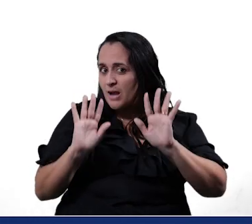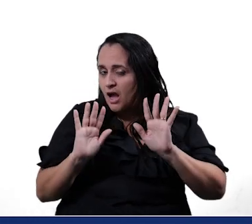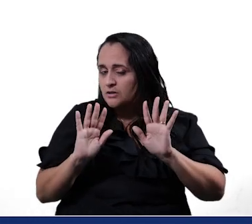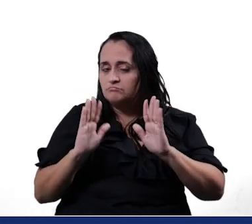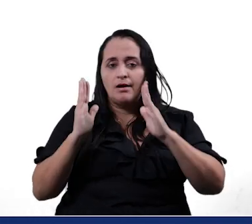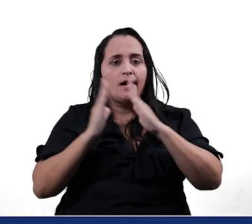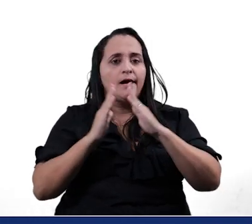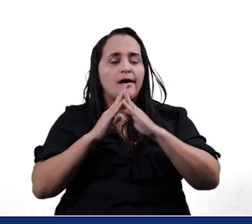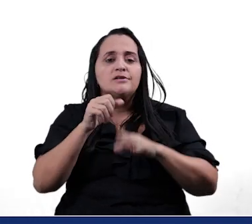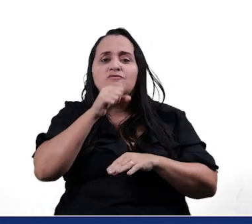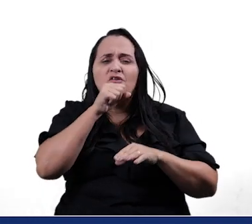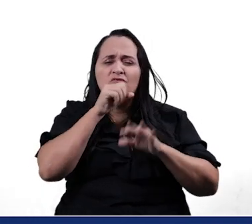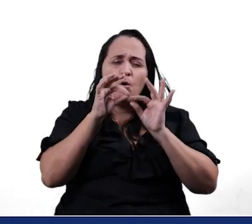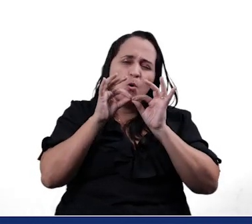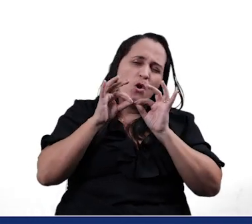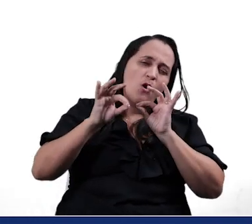da floresta